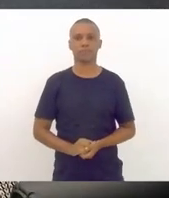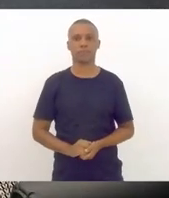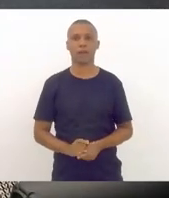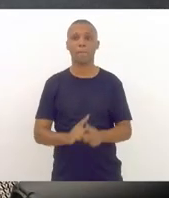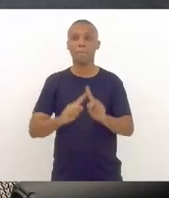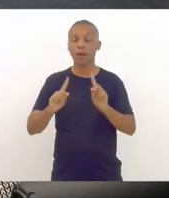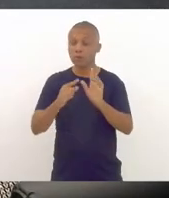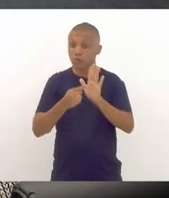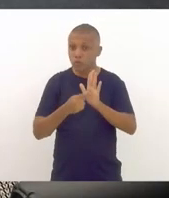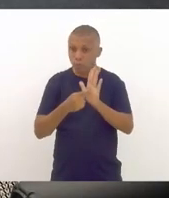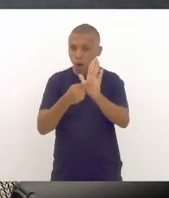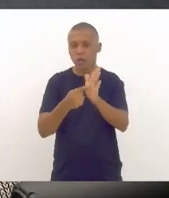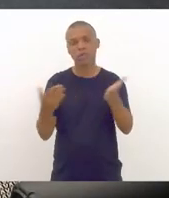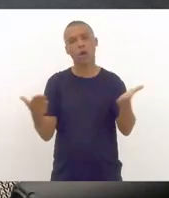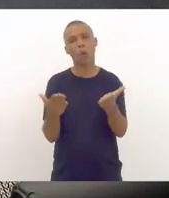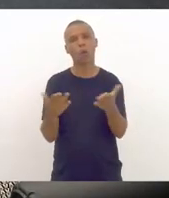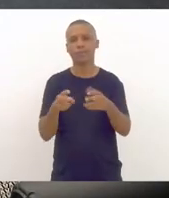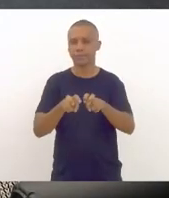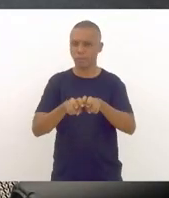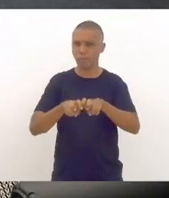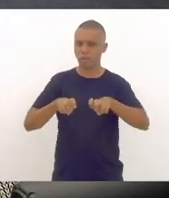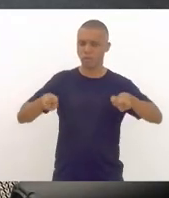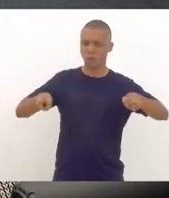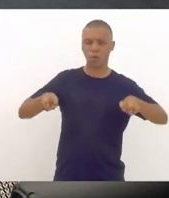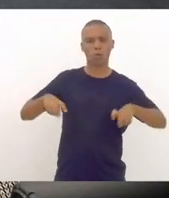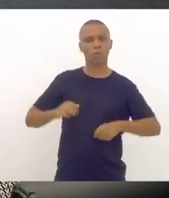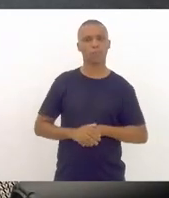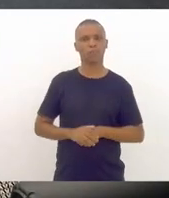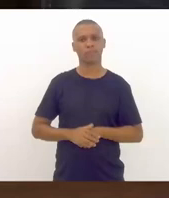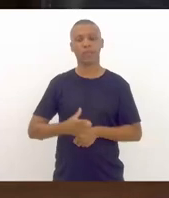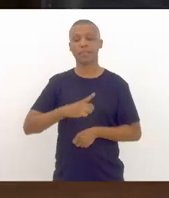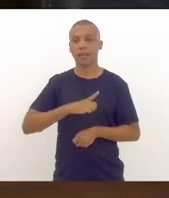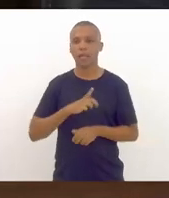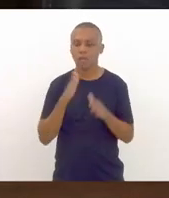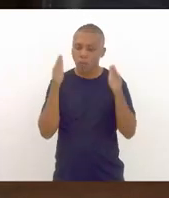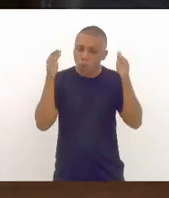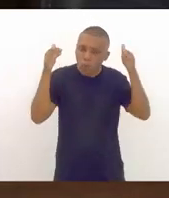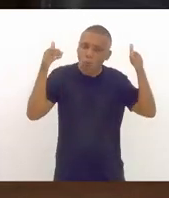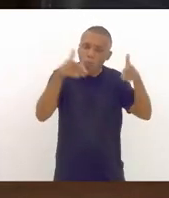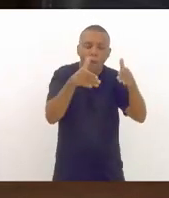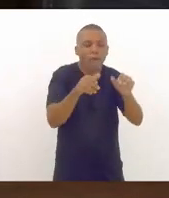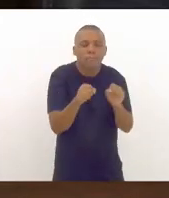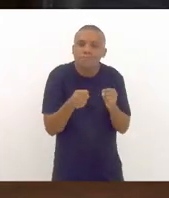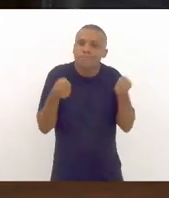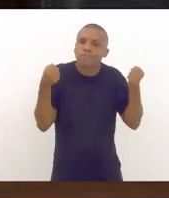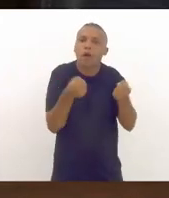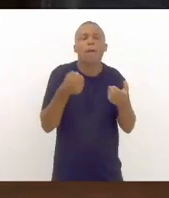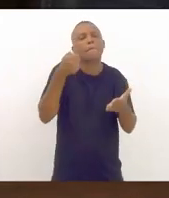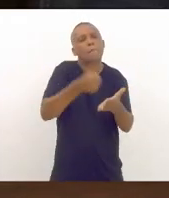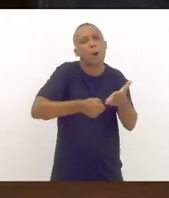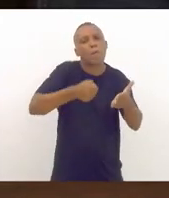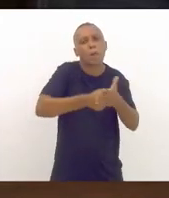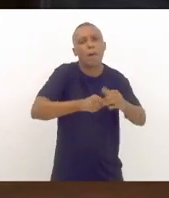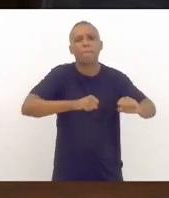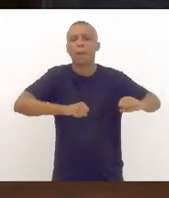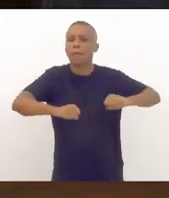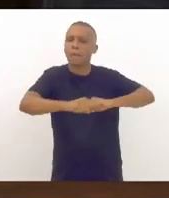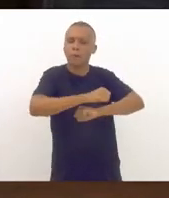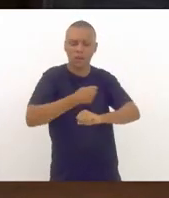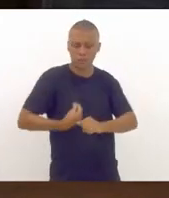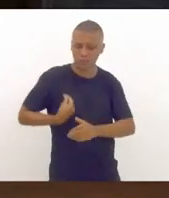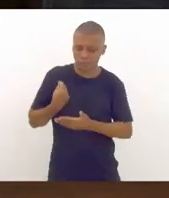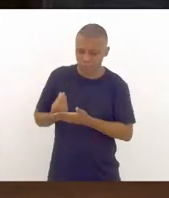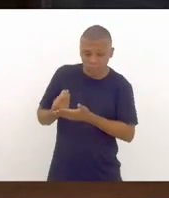te traz a essa mesa hoje é ter devotado, estar devotando a sua vida para